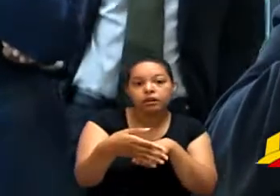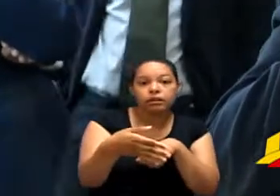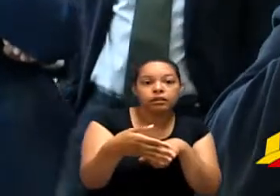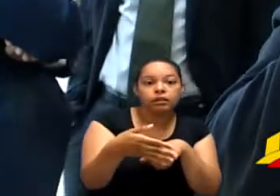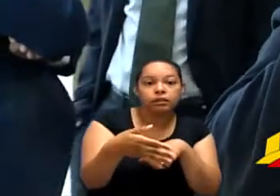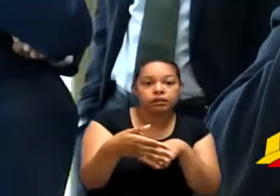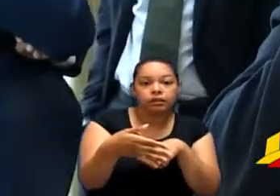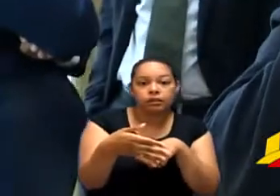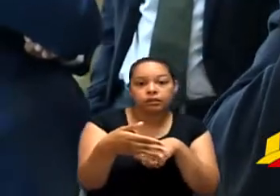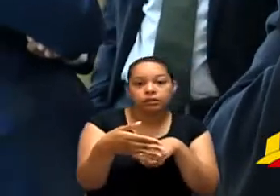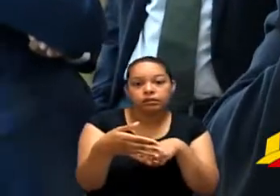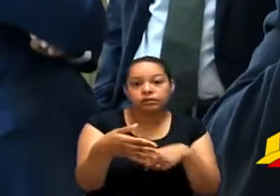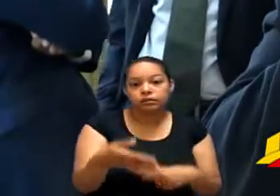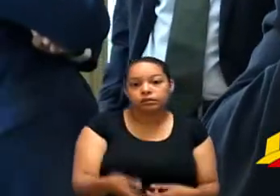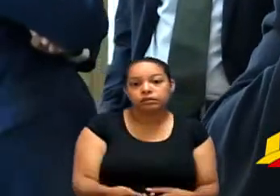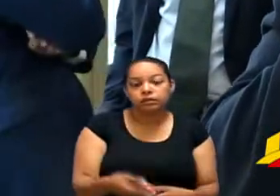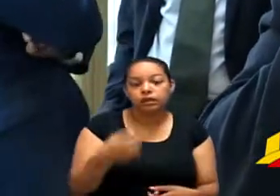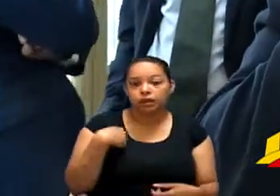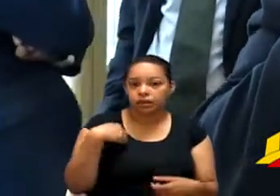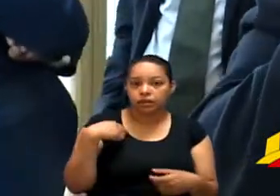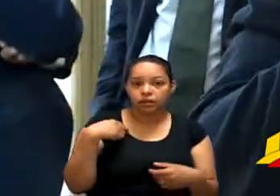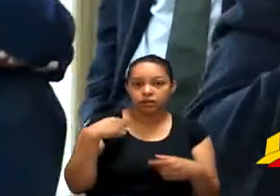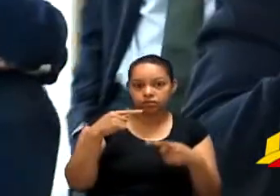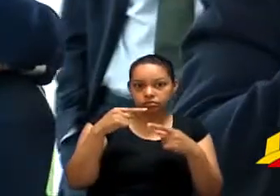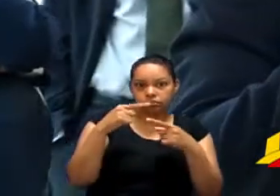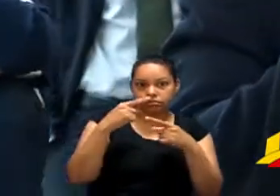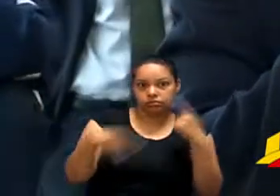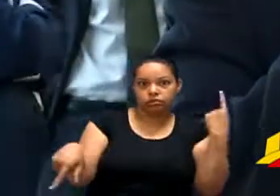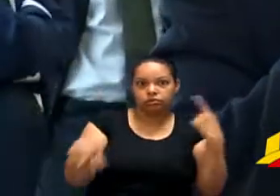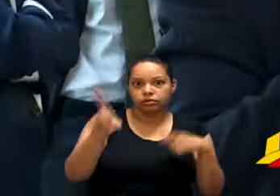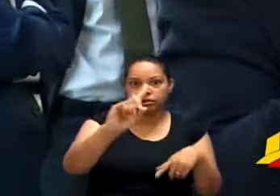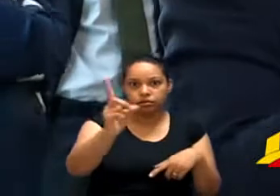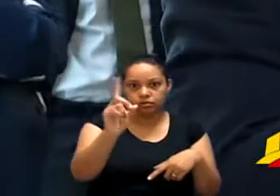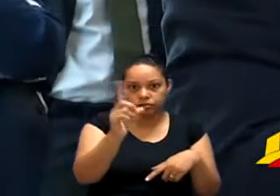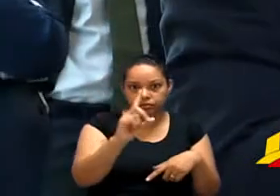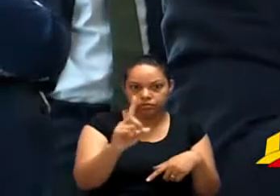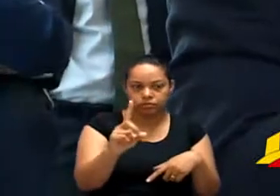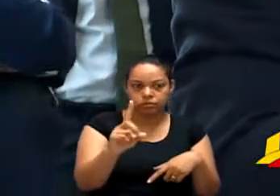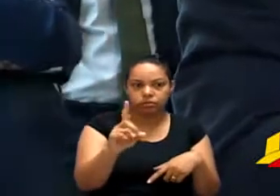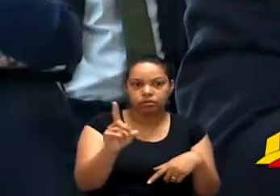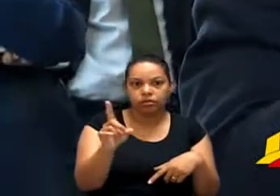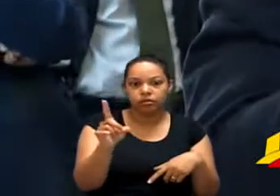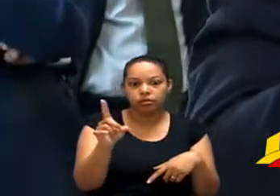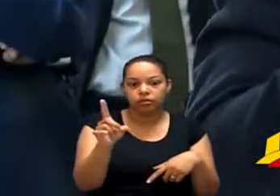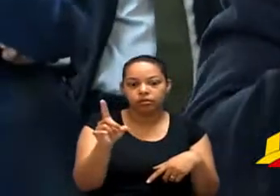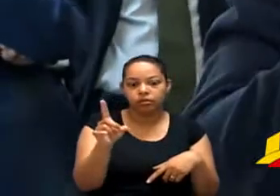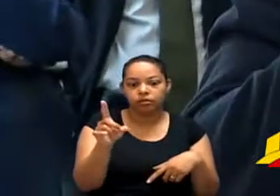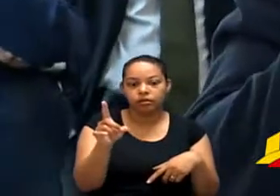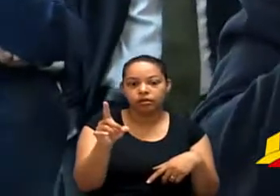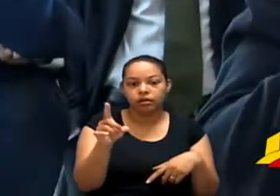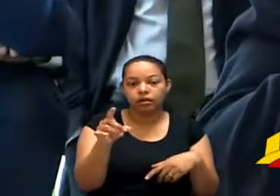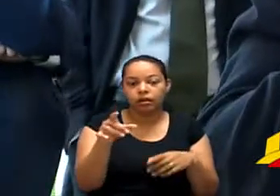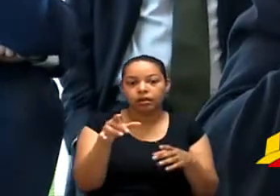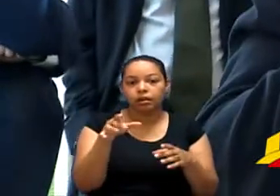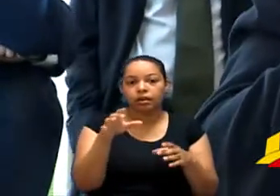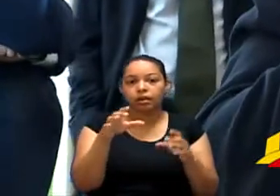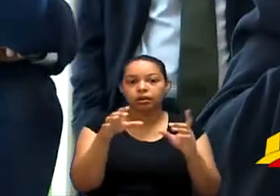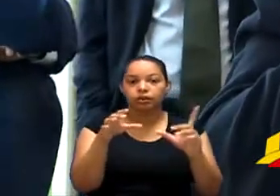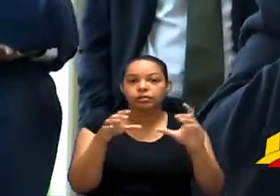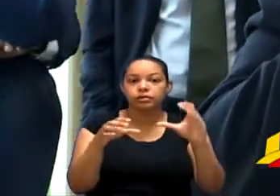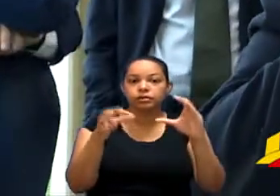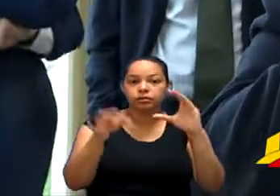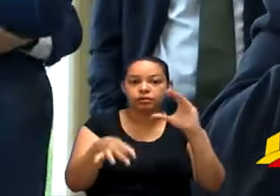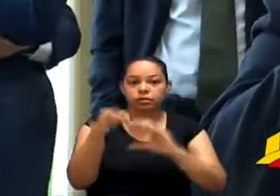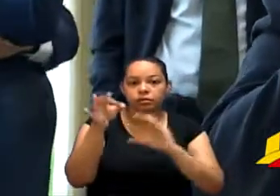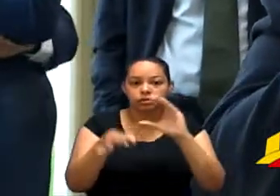pelo encaminhamento e eu não vejo nada contra pelo que a gente conversou aqui a começamos a justiça só vai manter o parecer